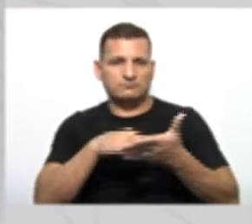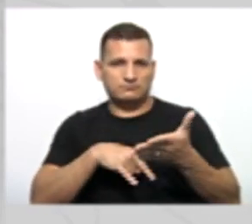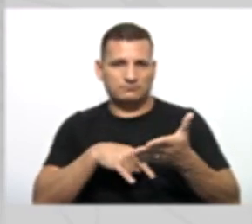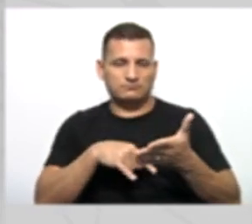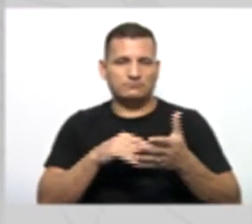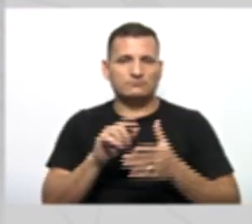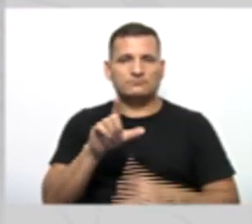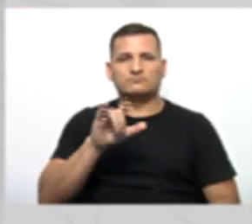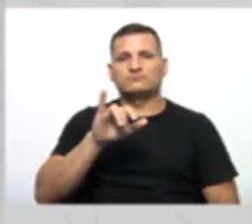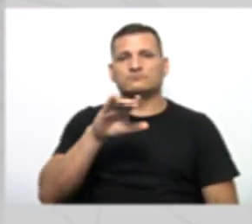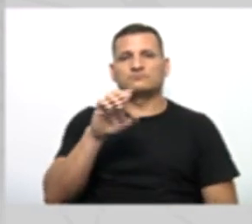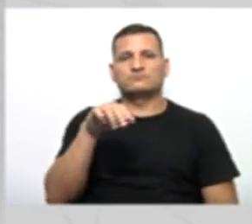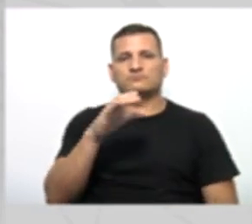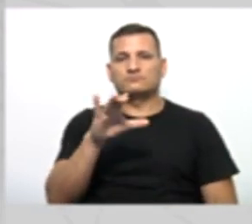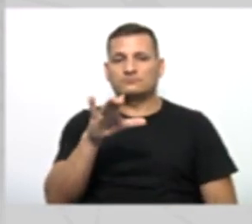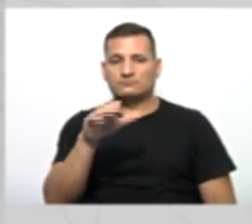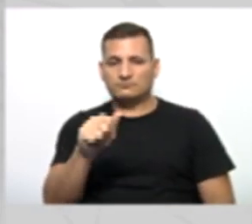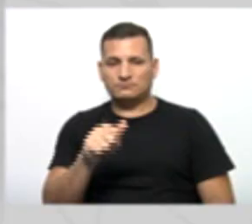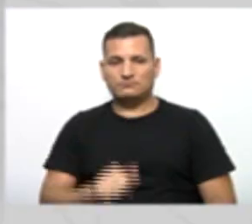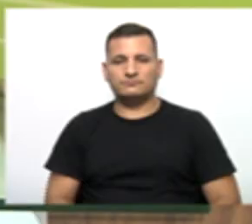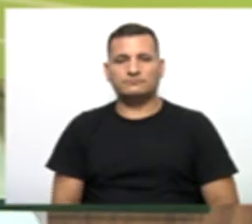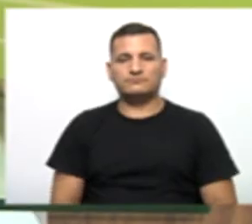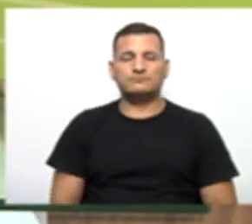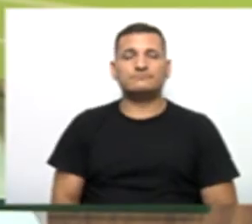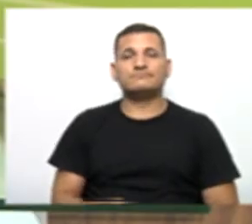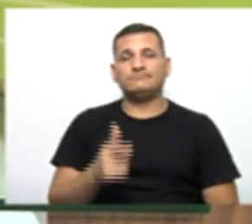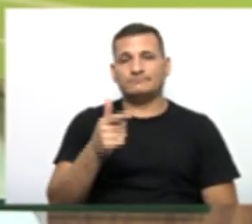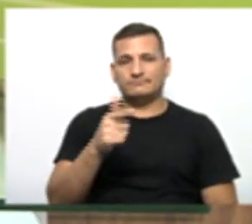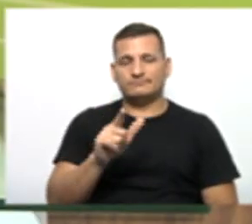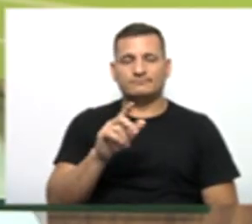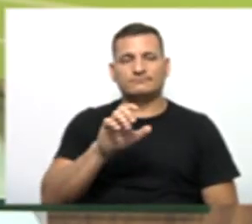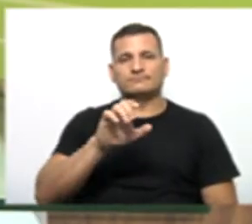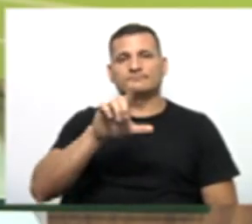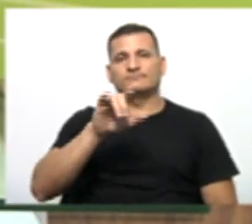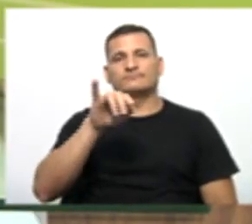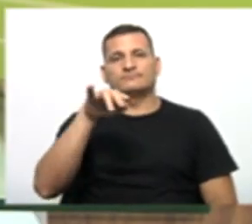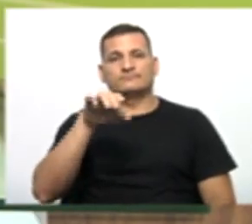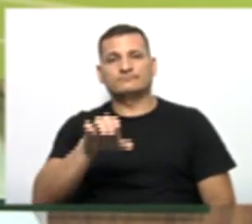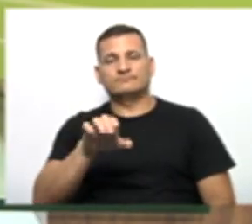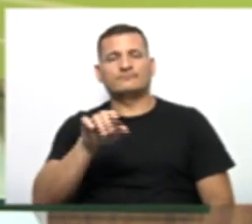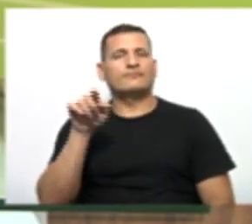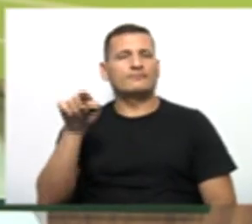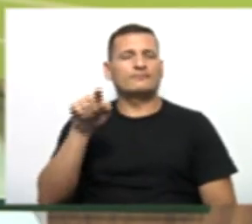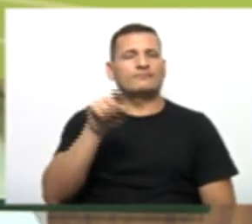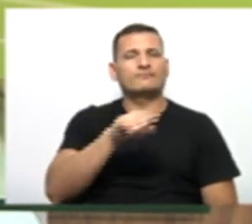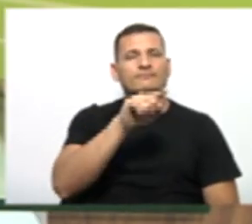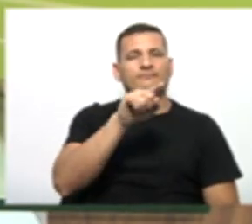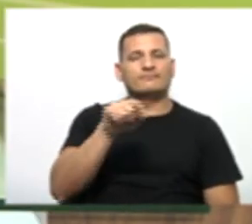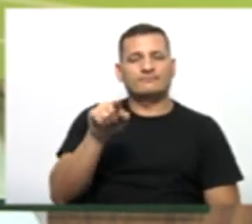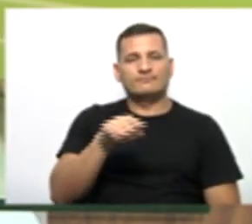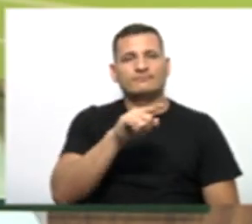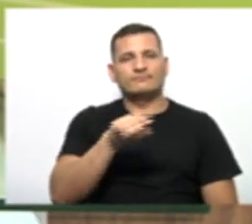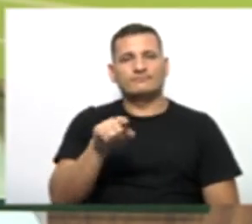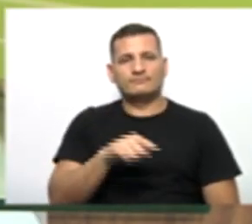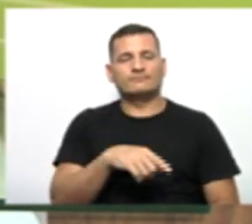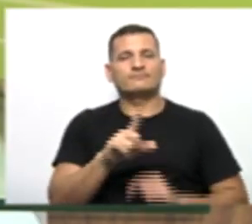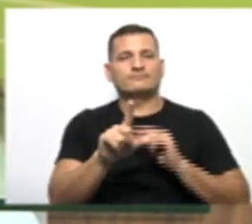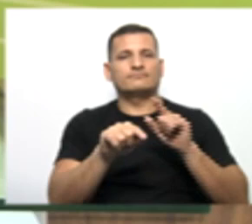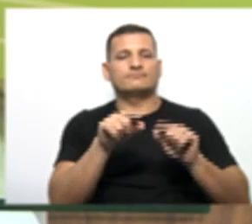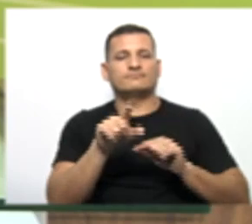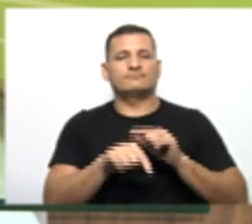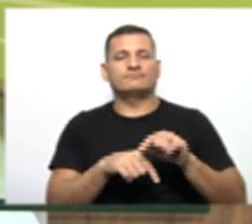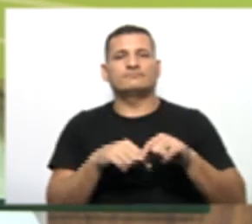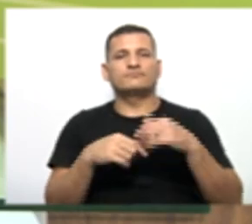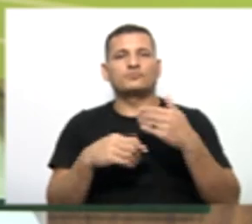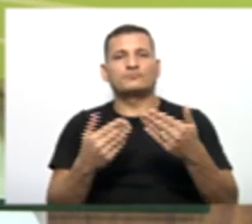a gente tem novamente a resposta da Elaine, e o que a Elaine assinalou como as respostas